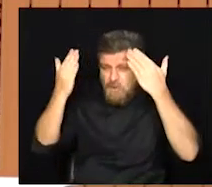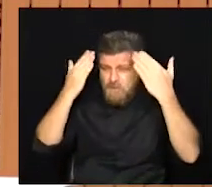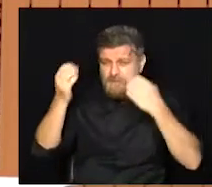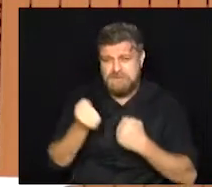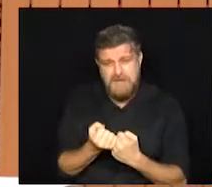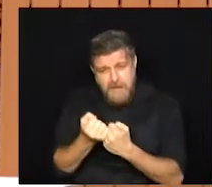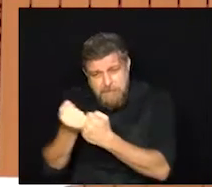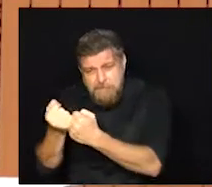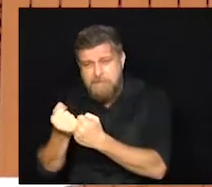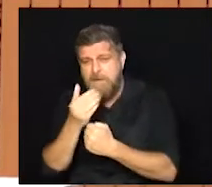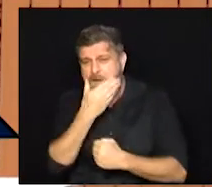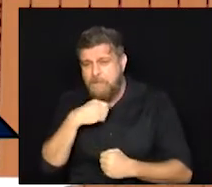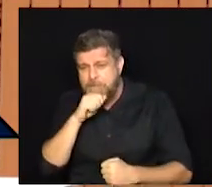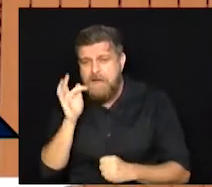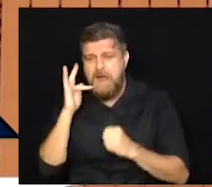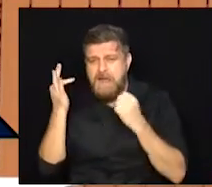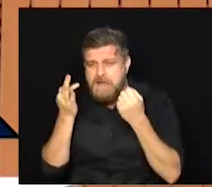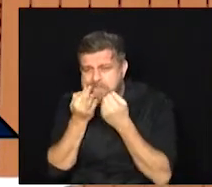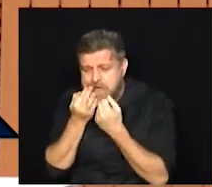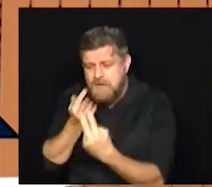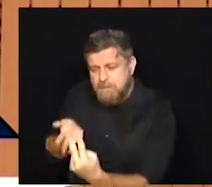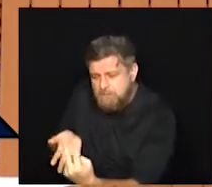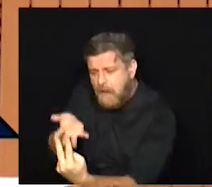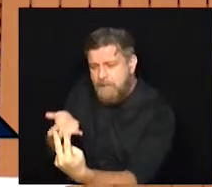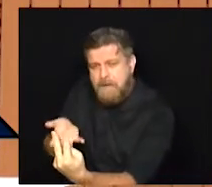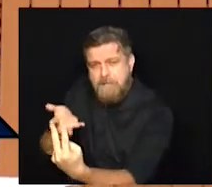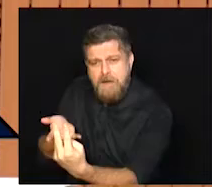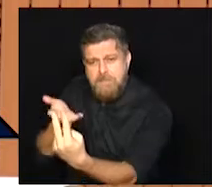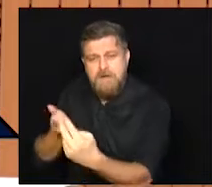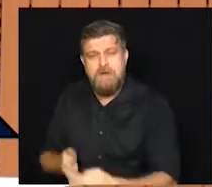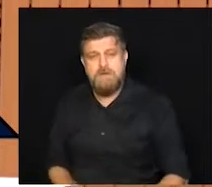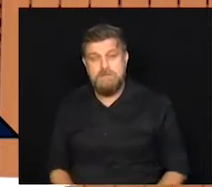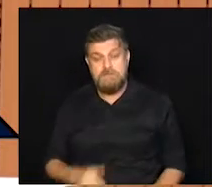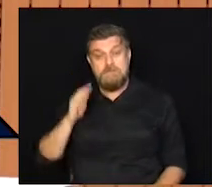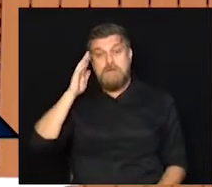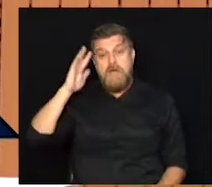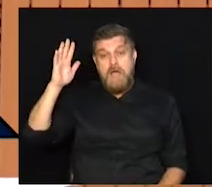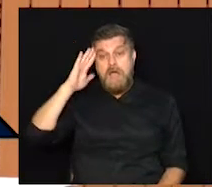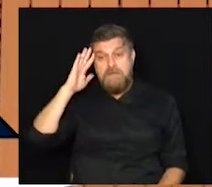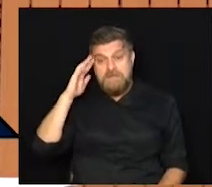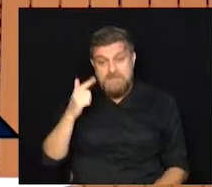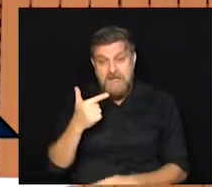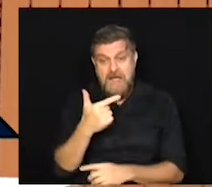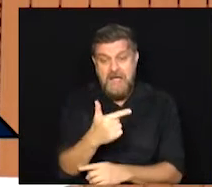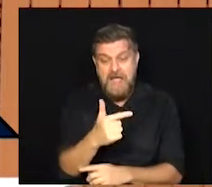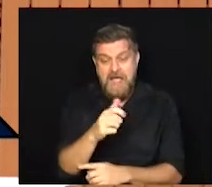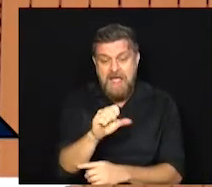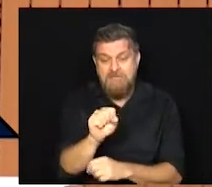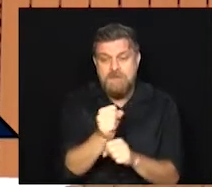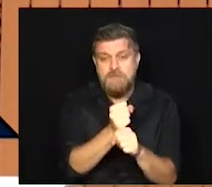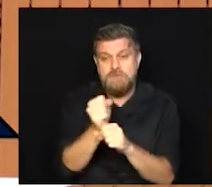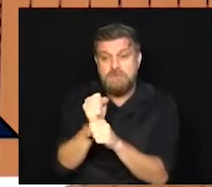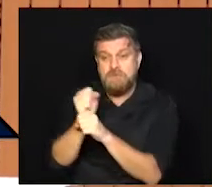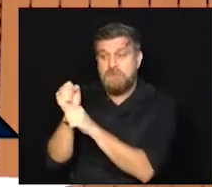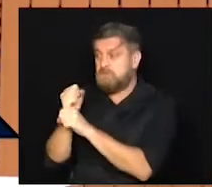os pais, com o deficiente físico. Agora, você imagina isto há 28, 29 anos atrás,